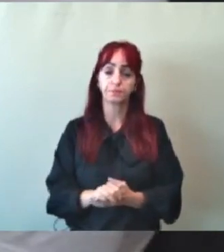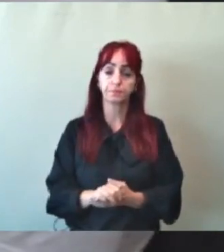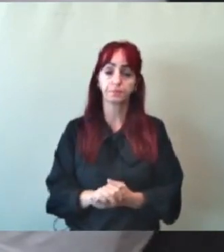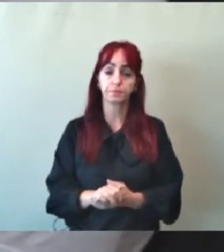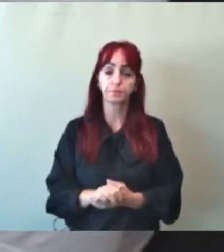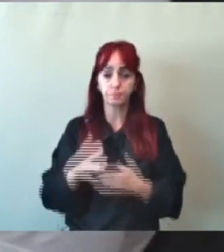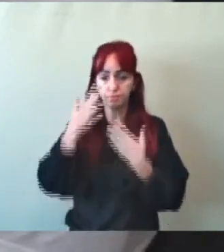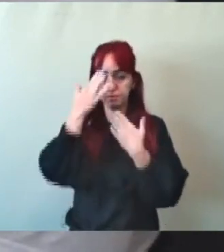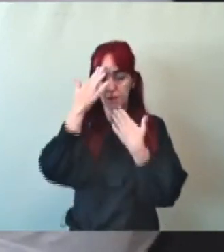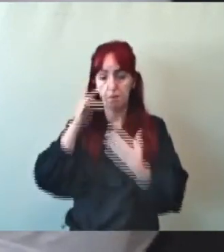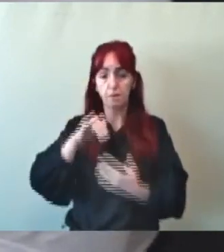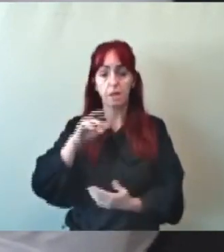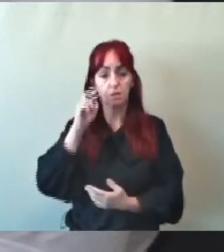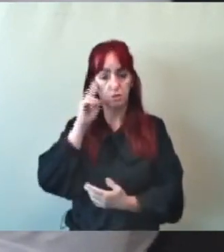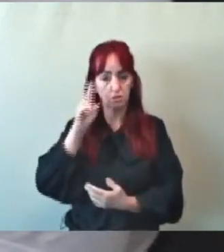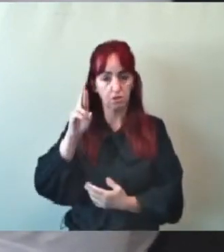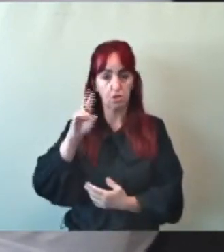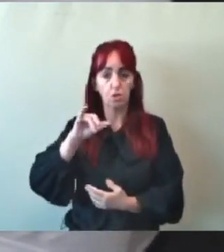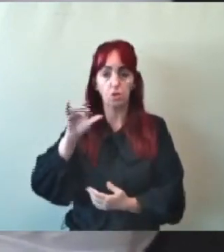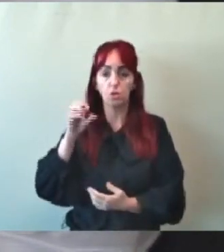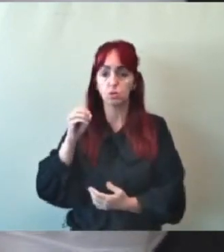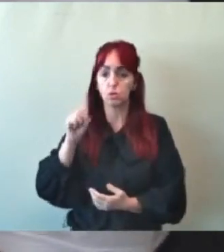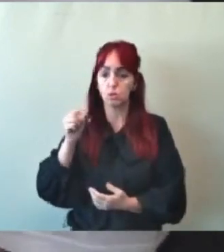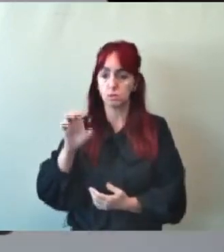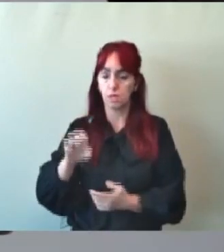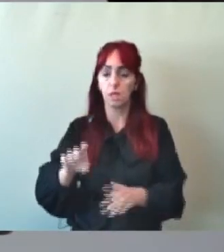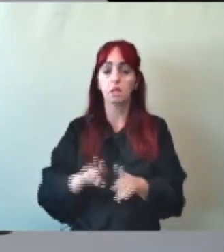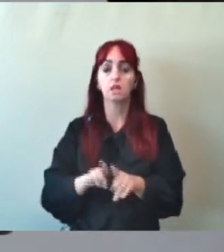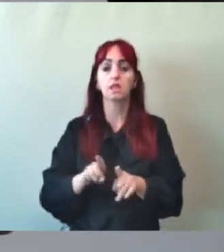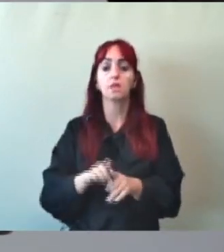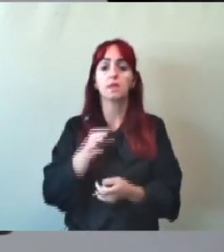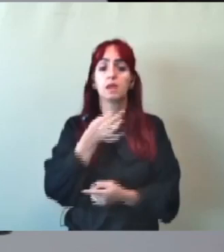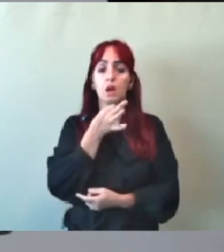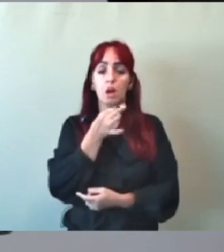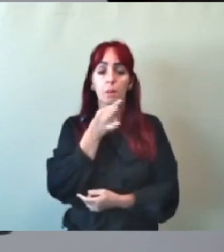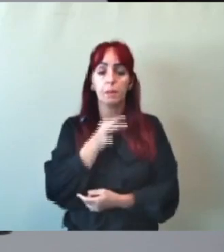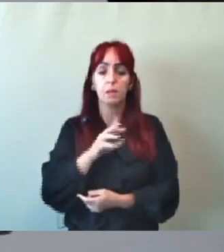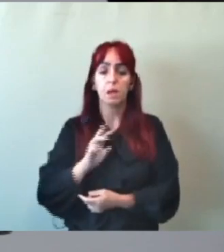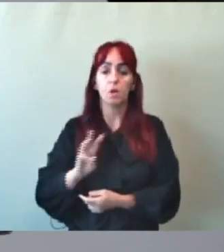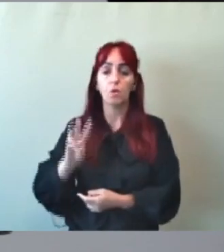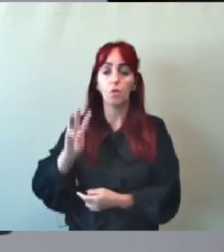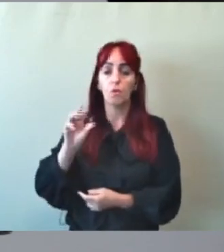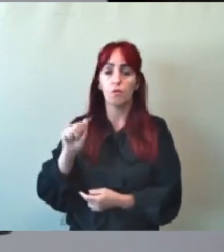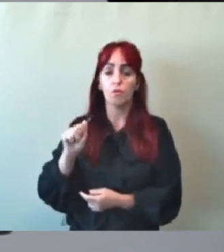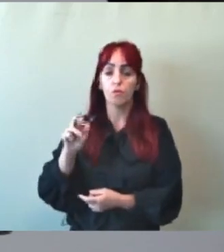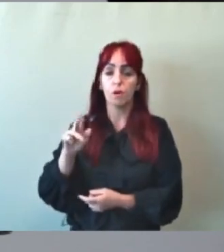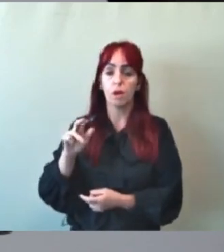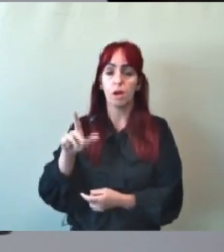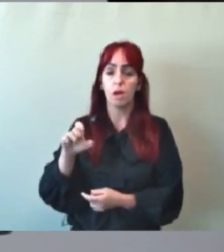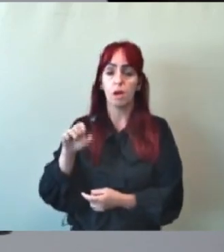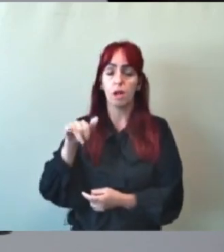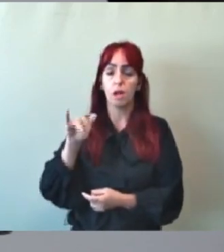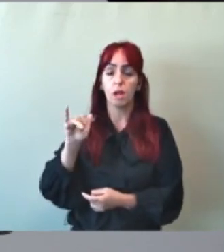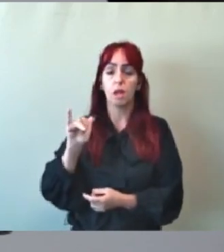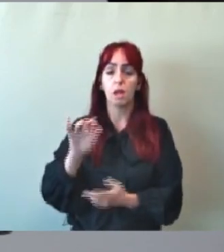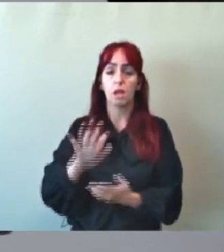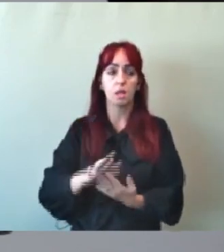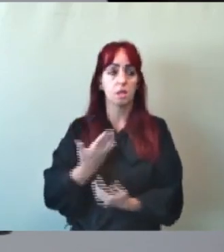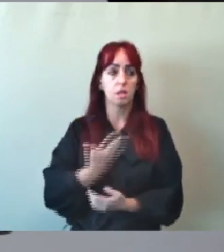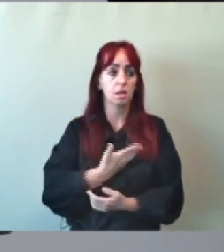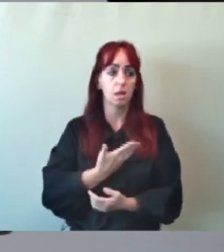José. Obrigado. Vamos ouvir também aqui o Varley Aquino. Varley é um grande amigo,